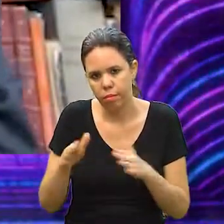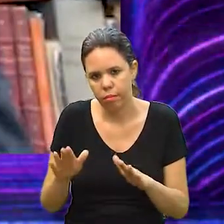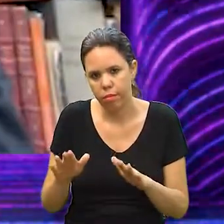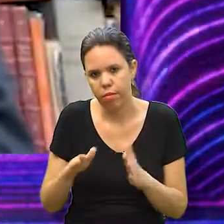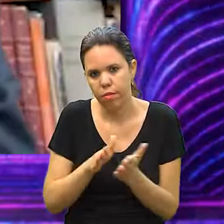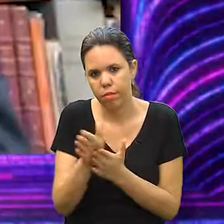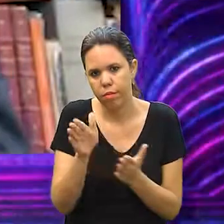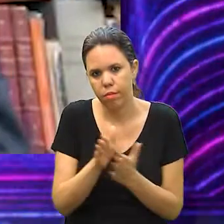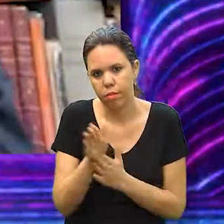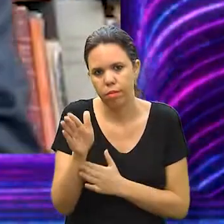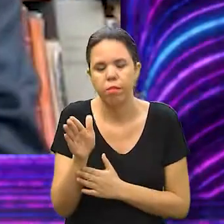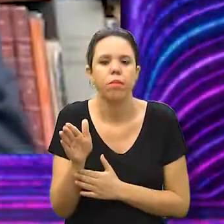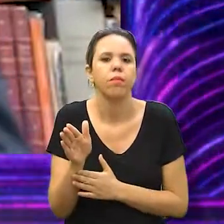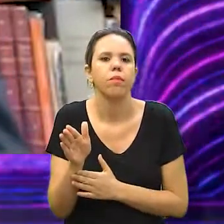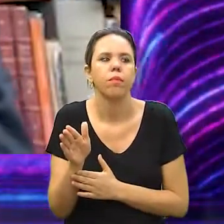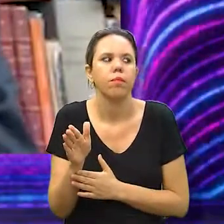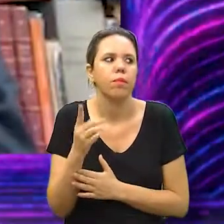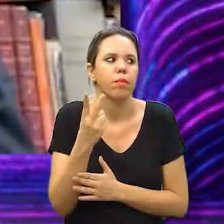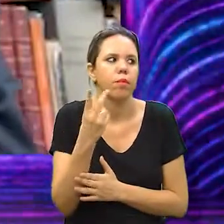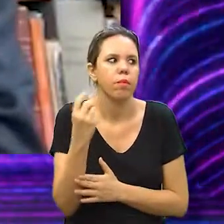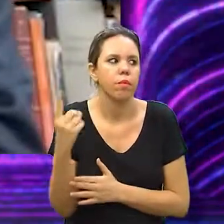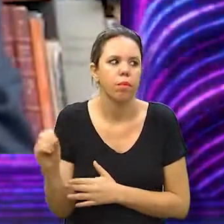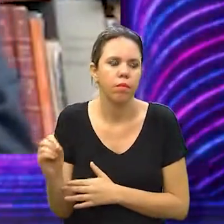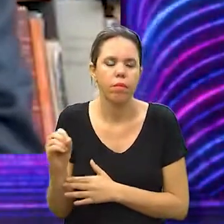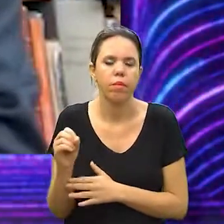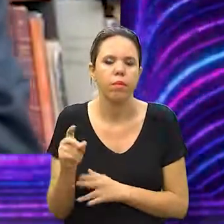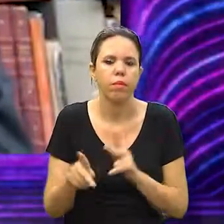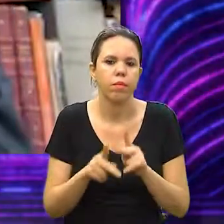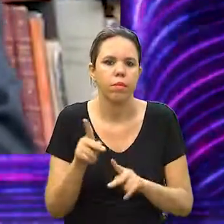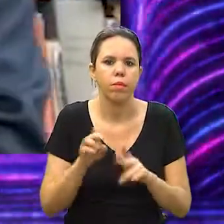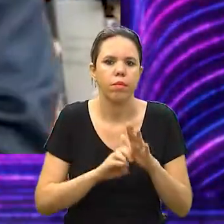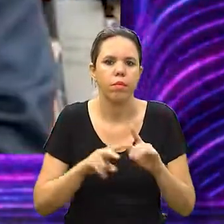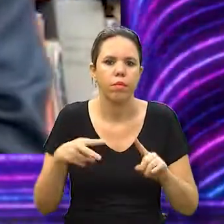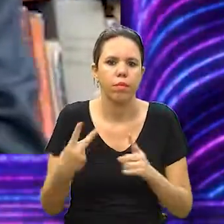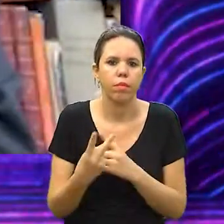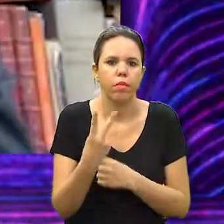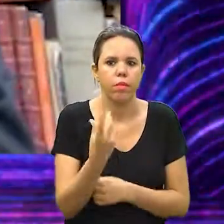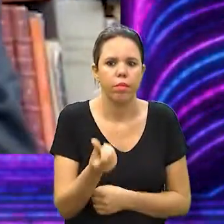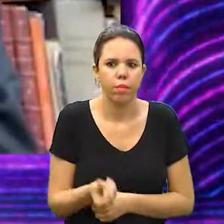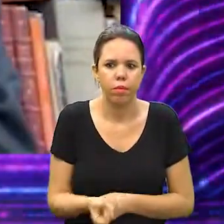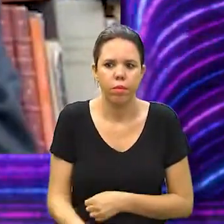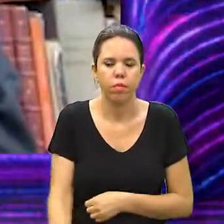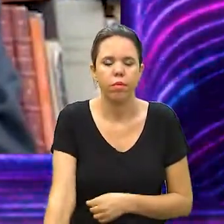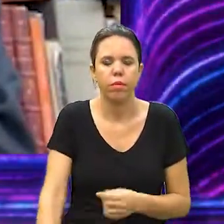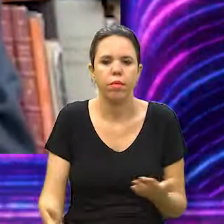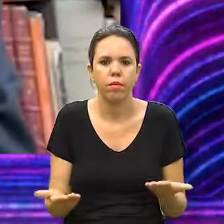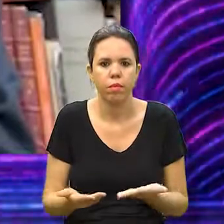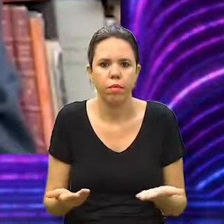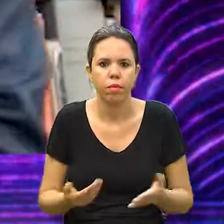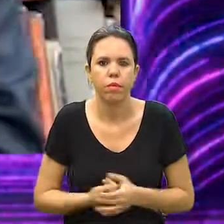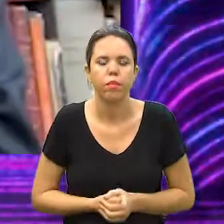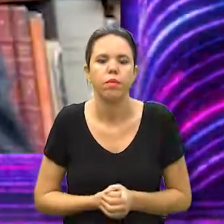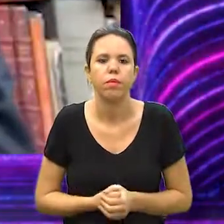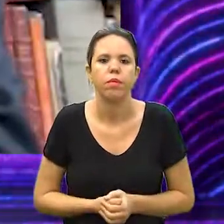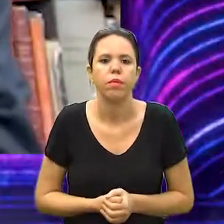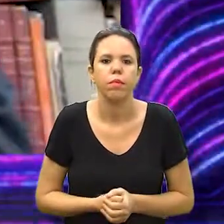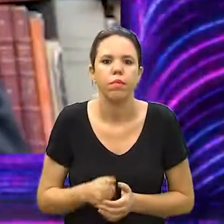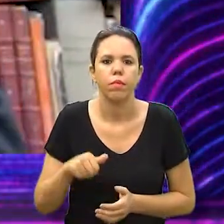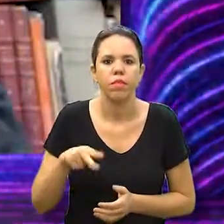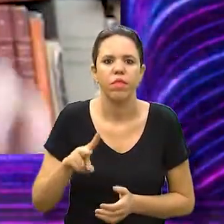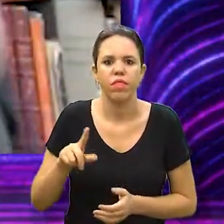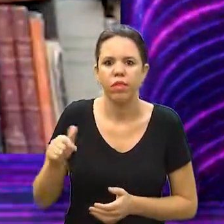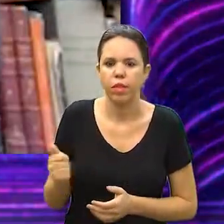Lançada ao Solo, publicada pela Record em 2010, depois Céu Subterrâneo Perspectiva 2016, e agora o